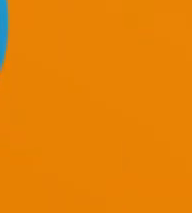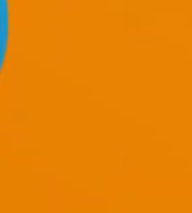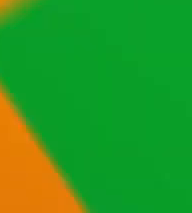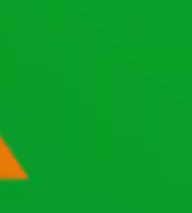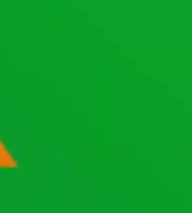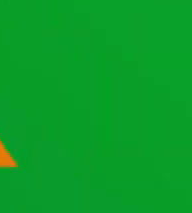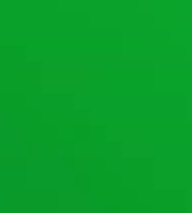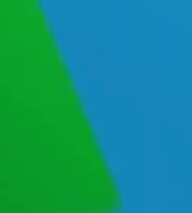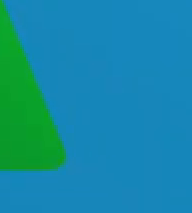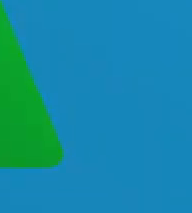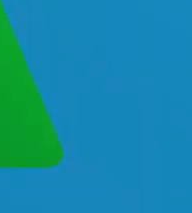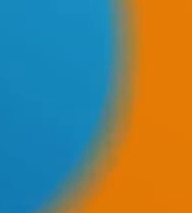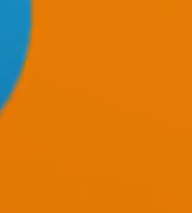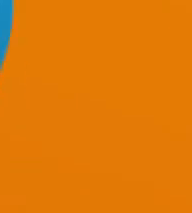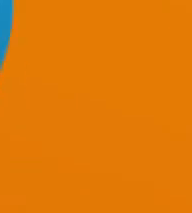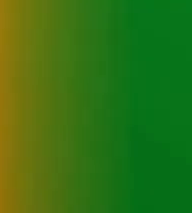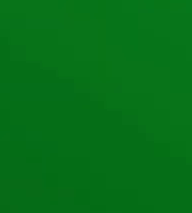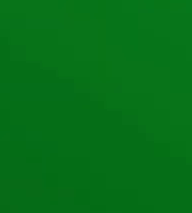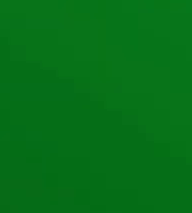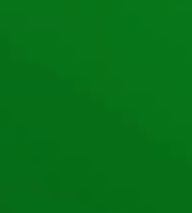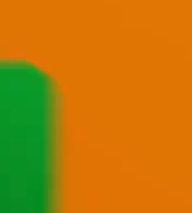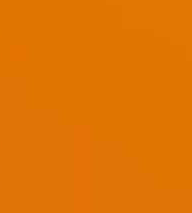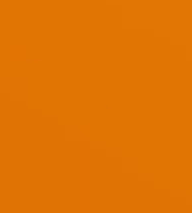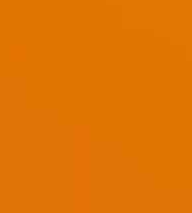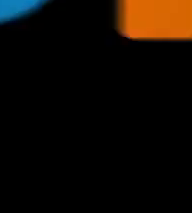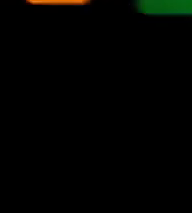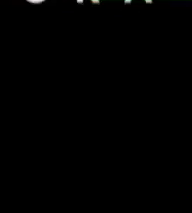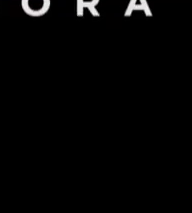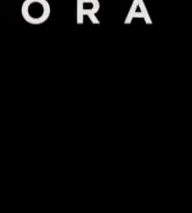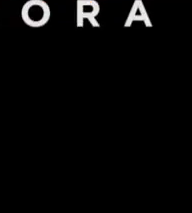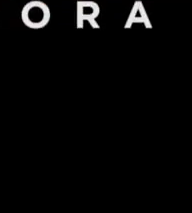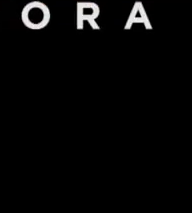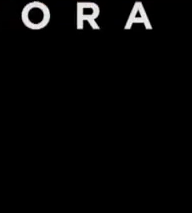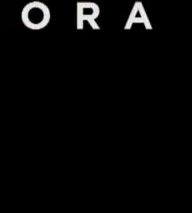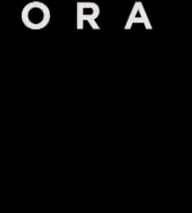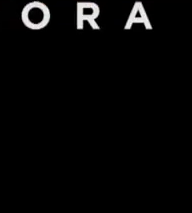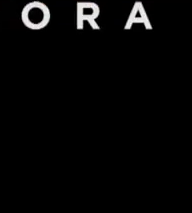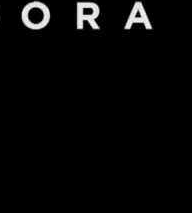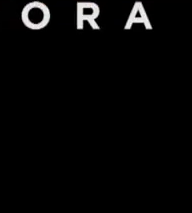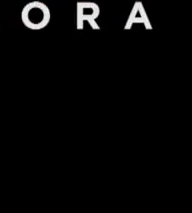noite Brasil o a treinadora